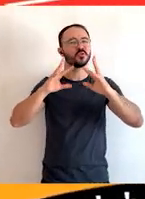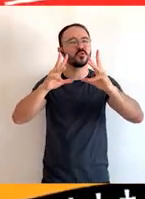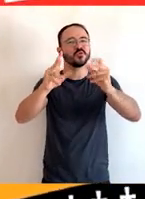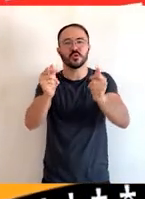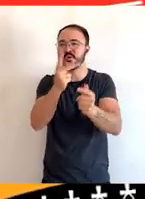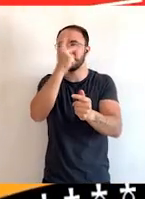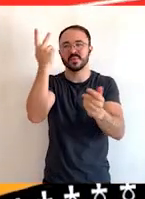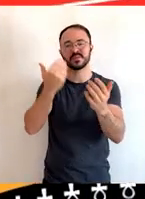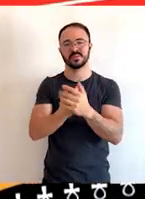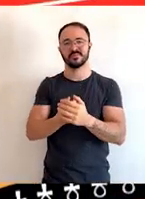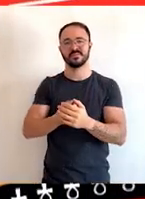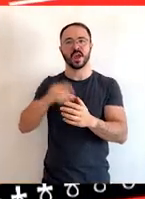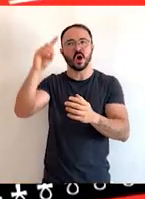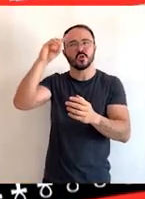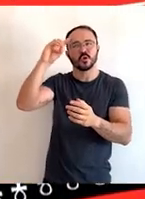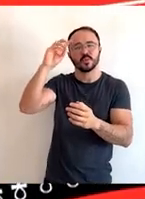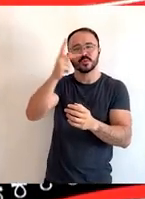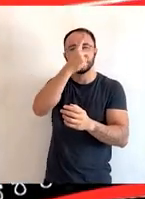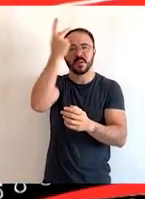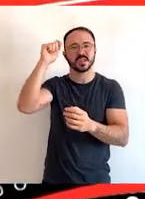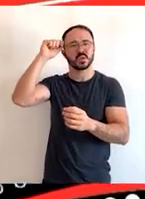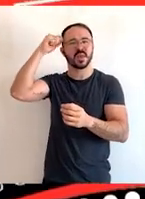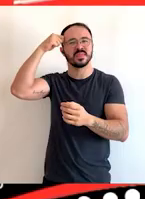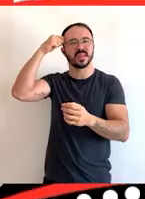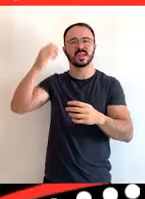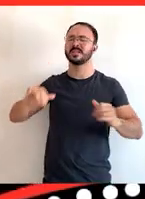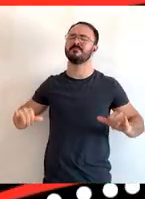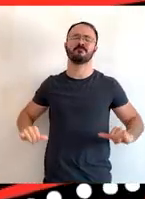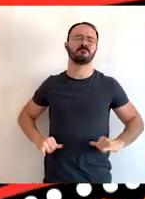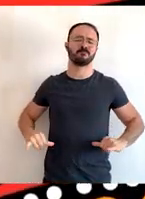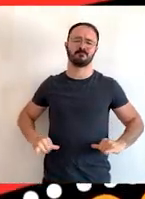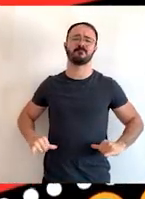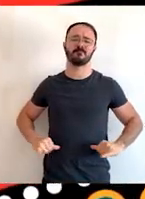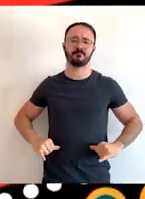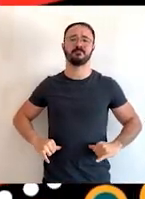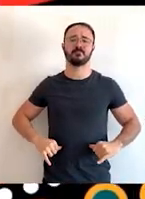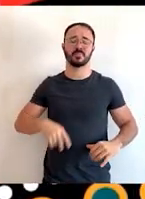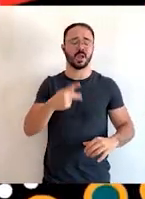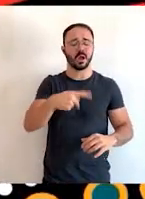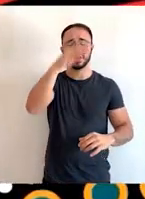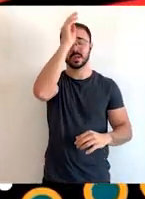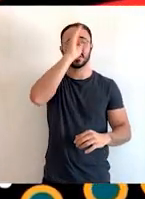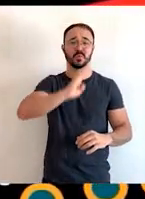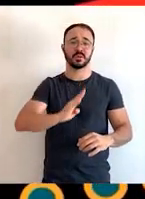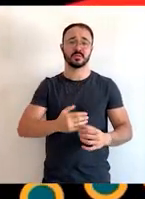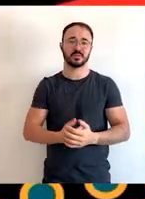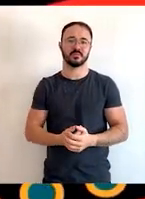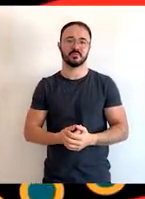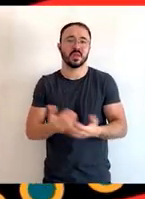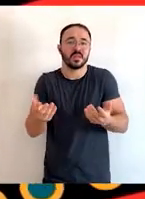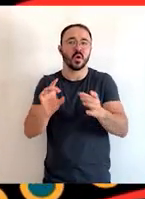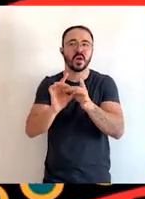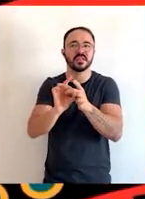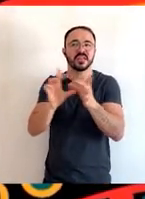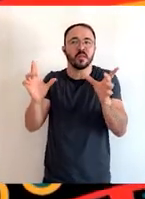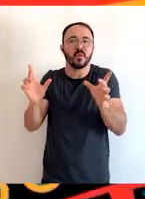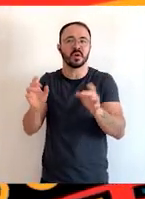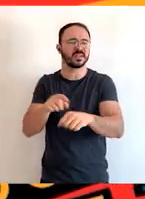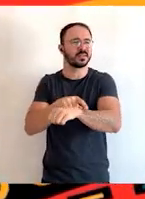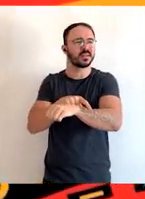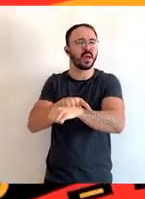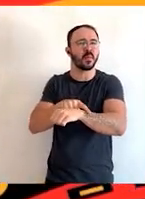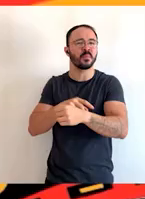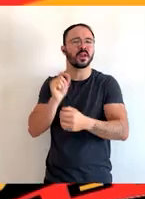dia toda essa carga racista que ainda permeia pelo solo brasileiro. Então, democracia racial